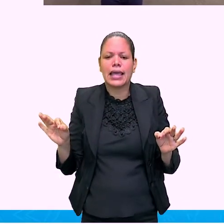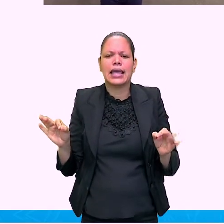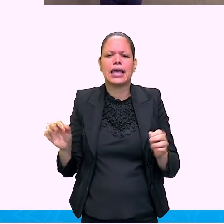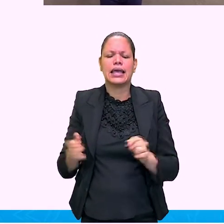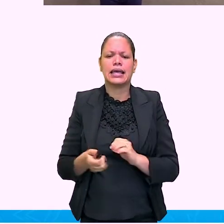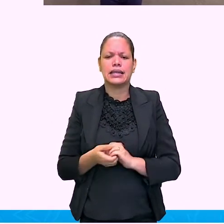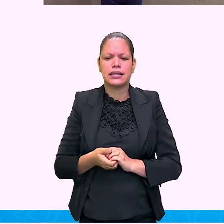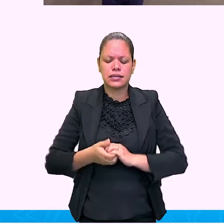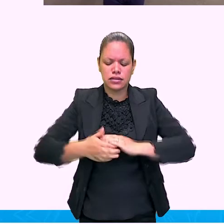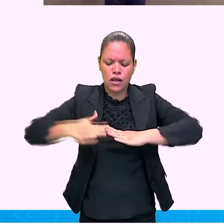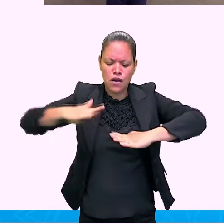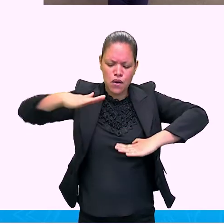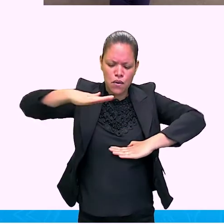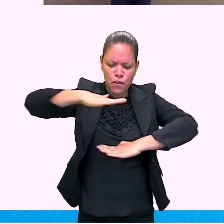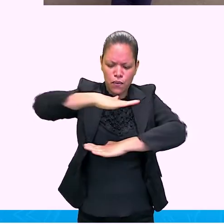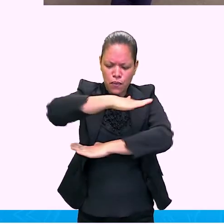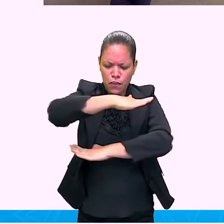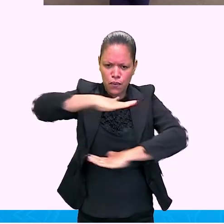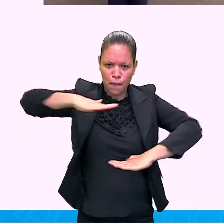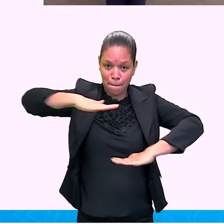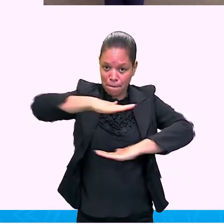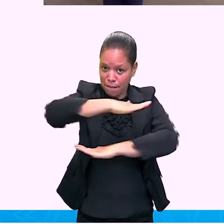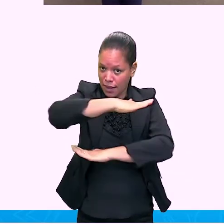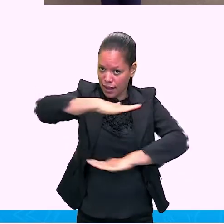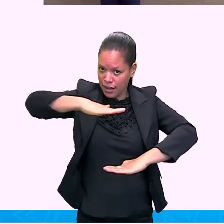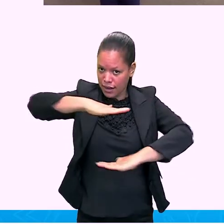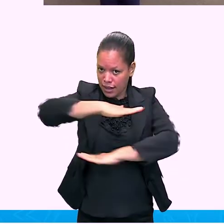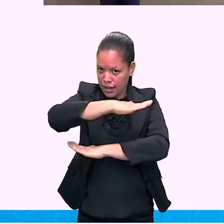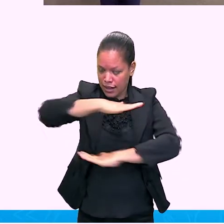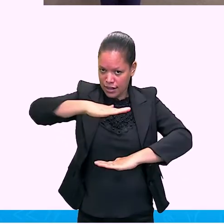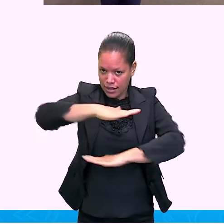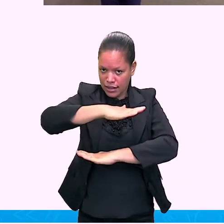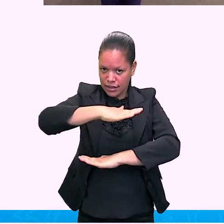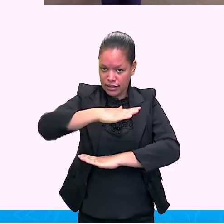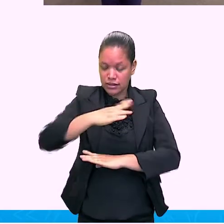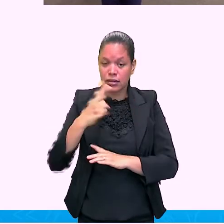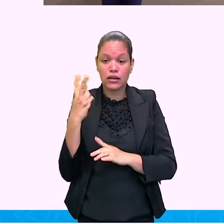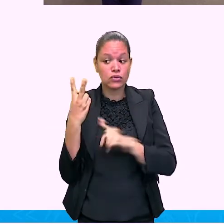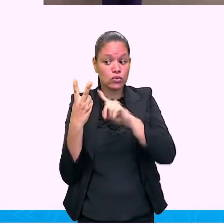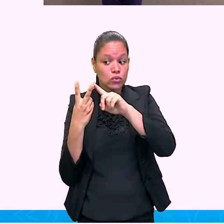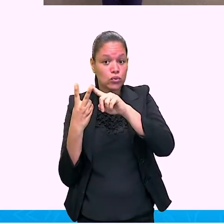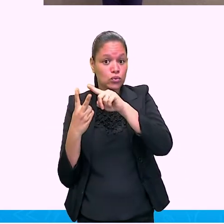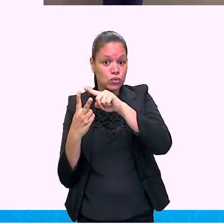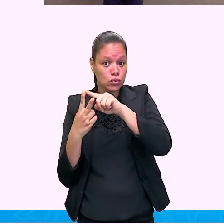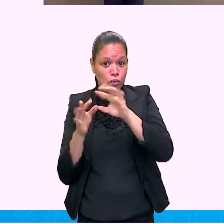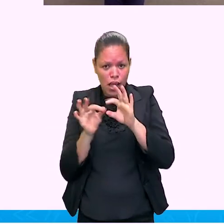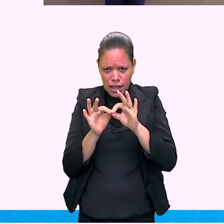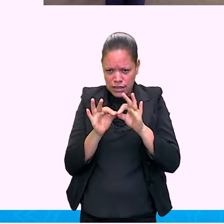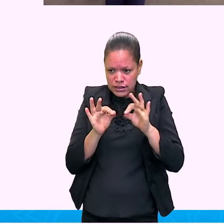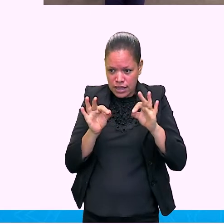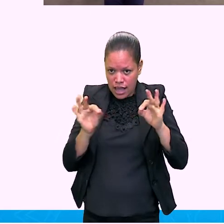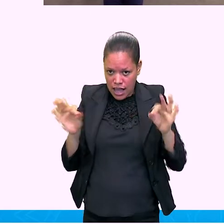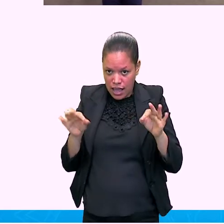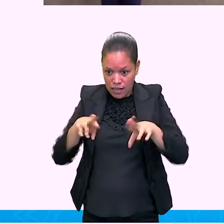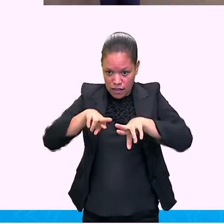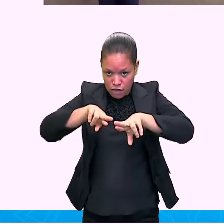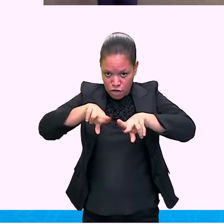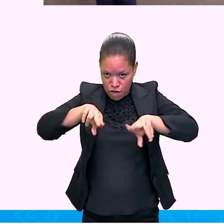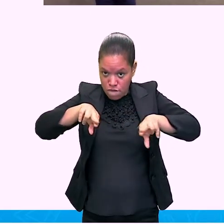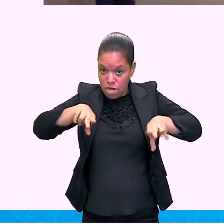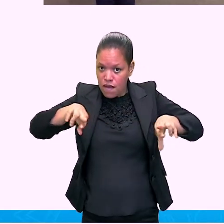duas retas distintas e que possuem a mesma inclinação e distância. Quando nós temos essas